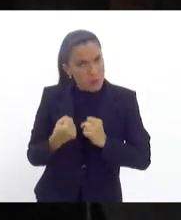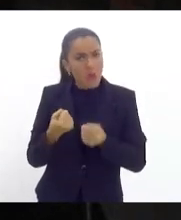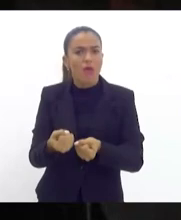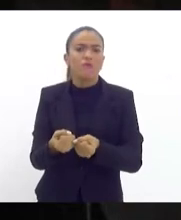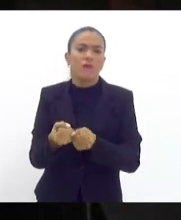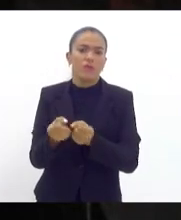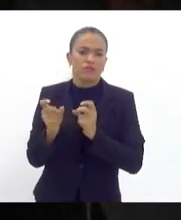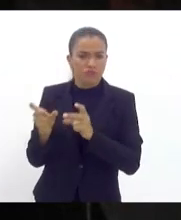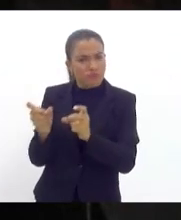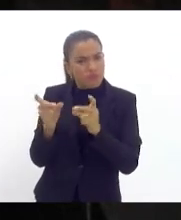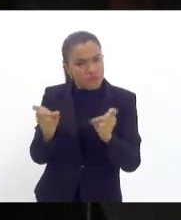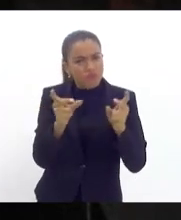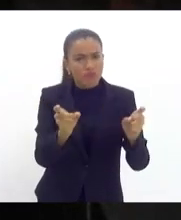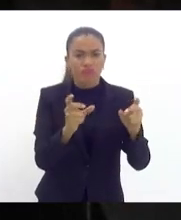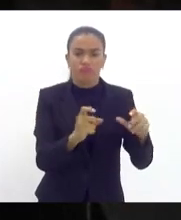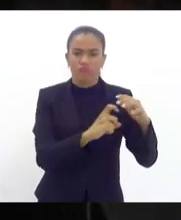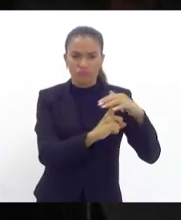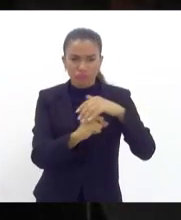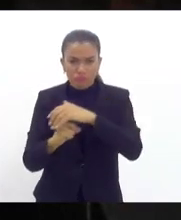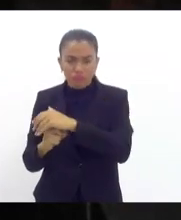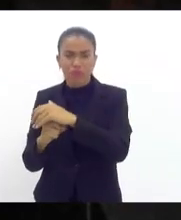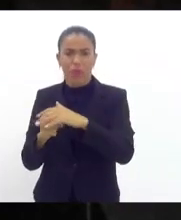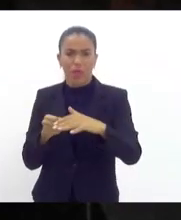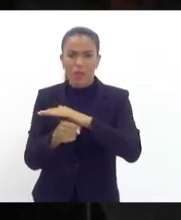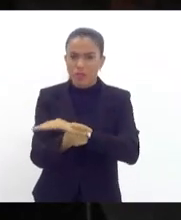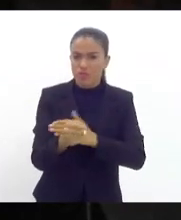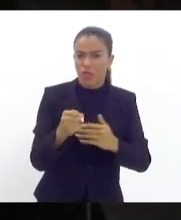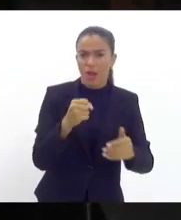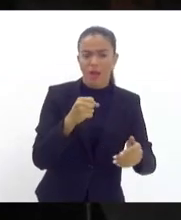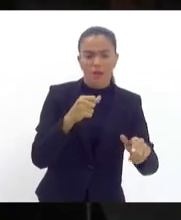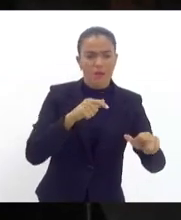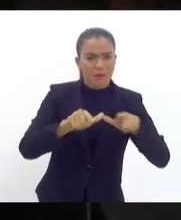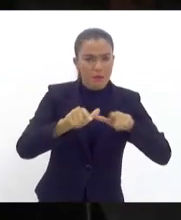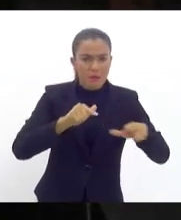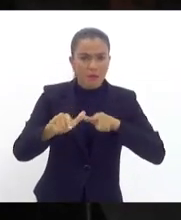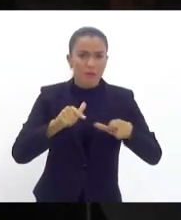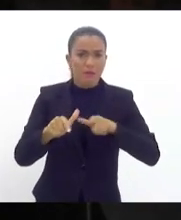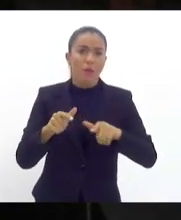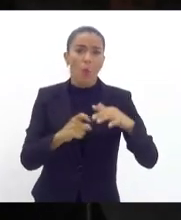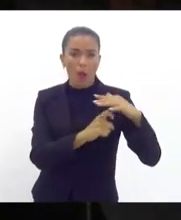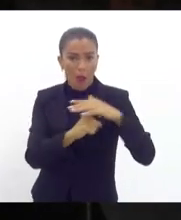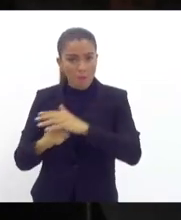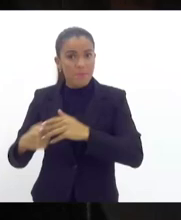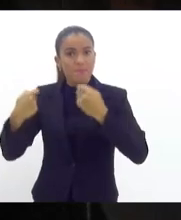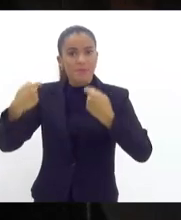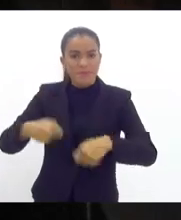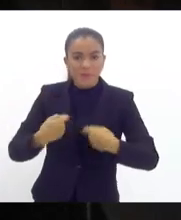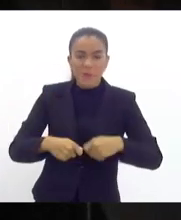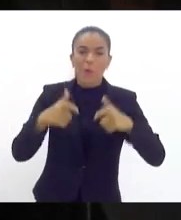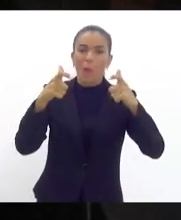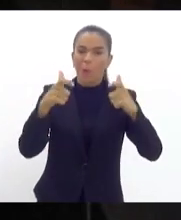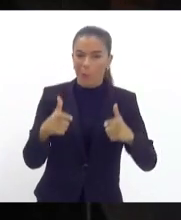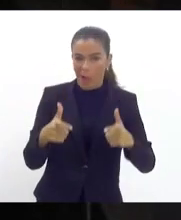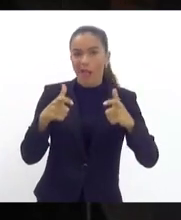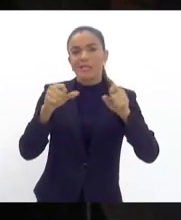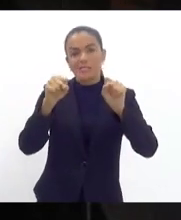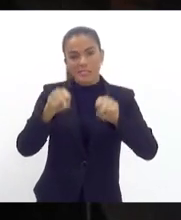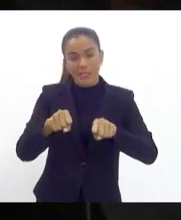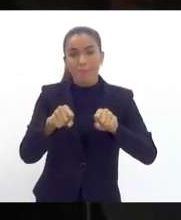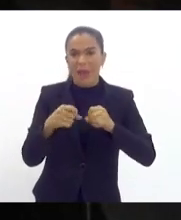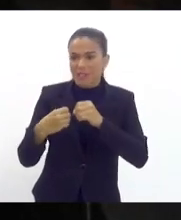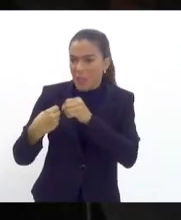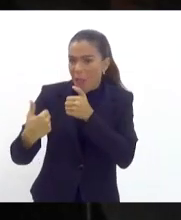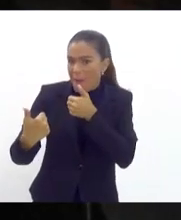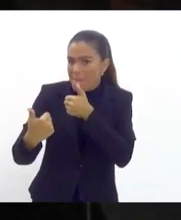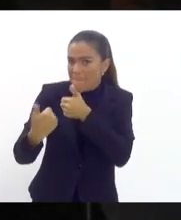comércio legalizado aqueles que geram emprego eu acho que o ambulante tem que ter o local para trabalhar longe do centro comercial ali junto do